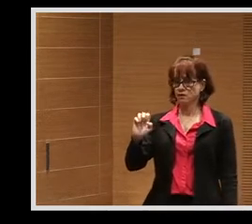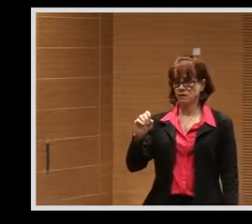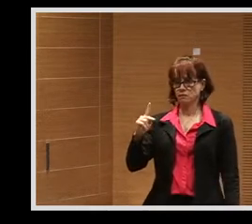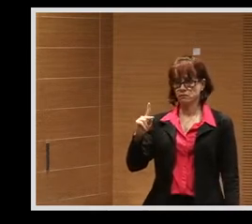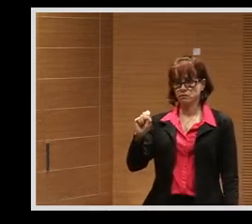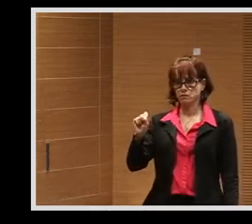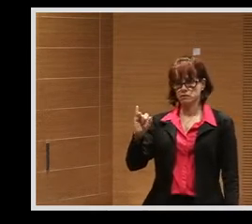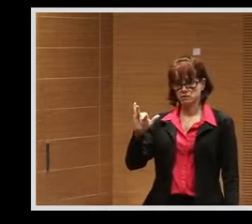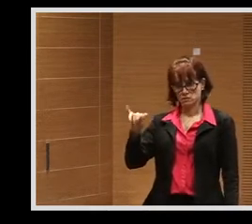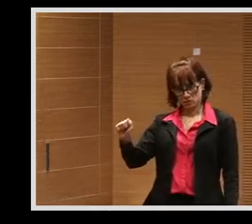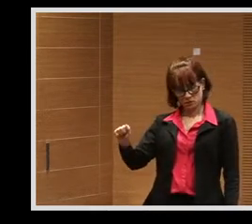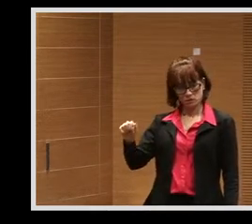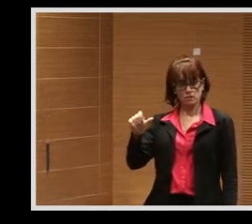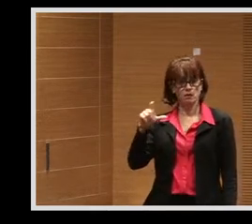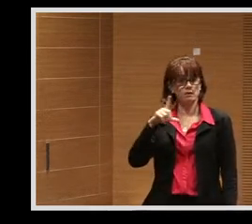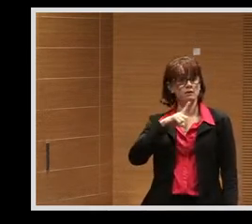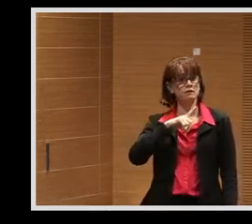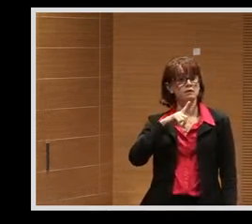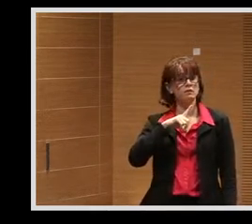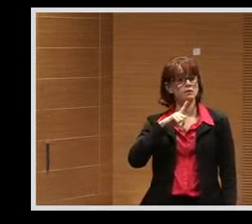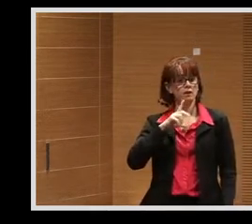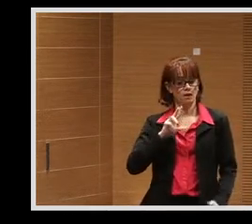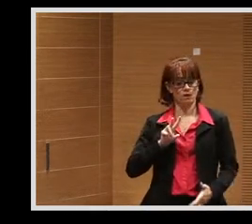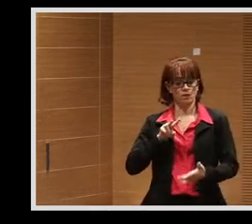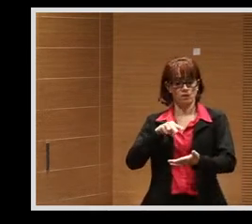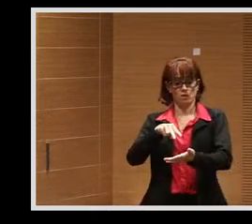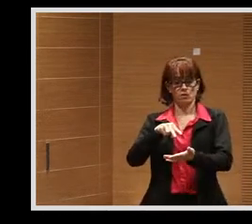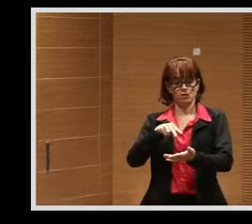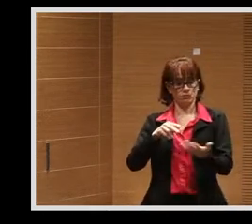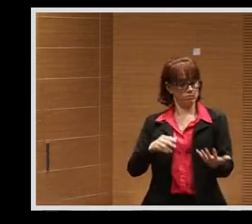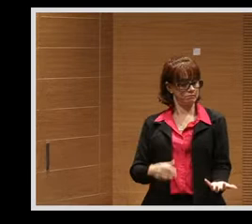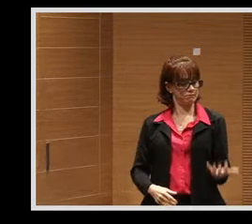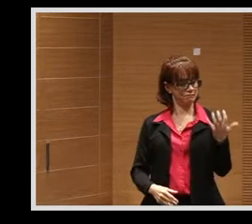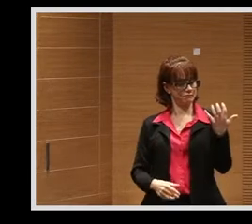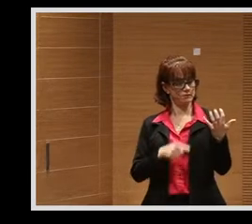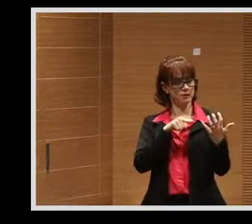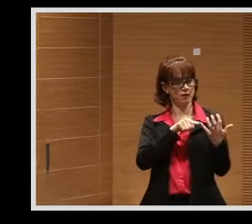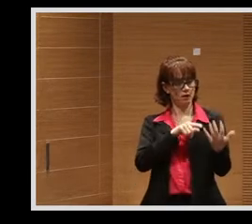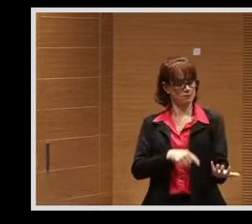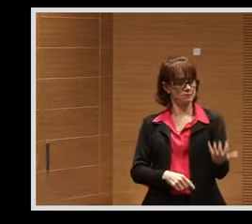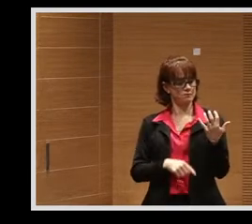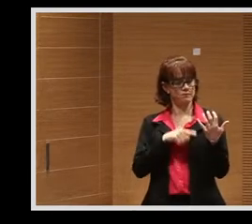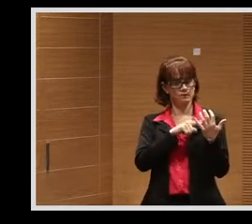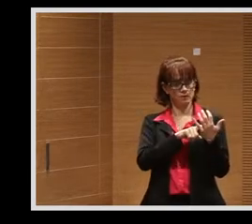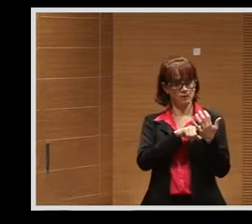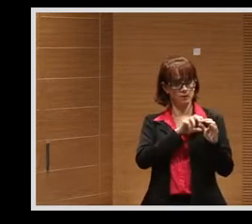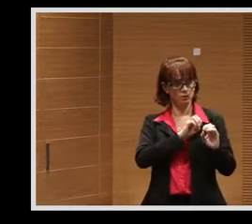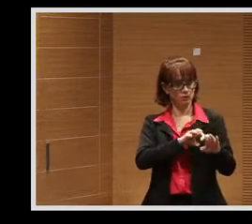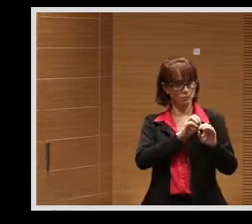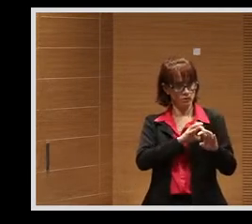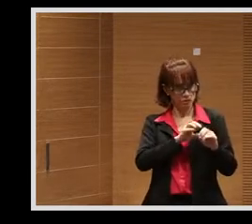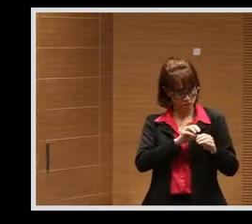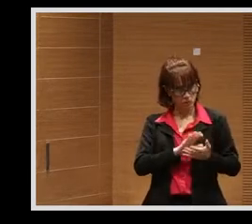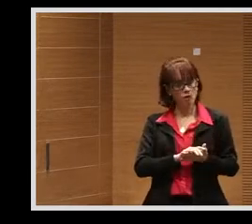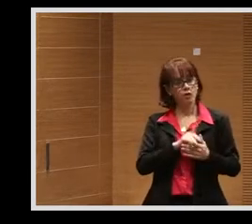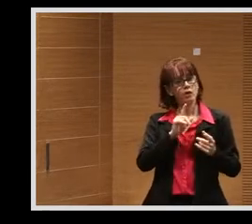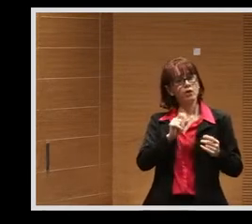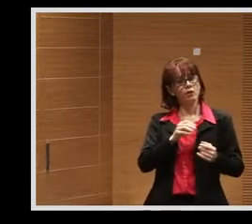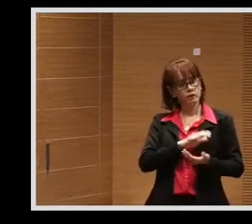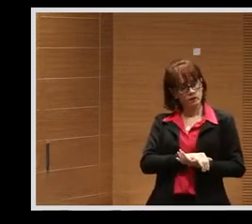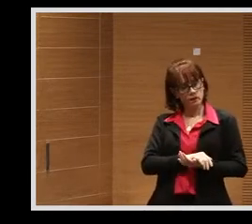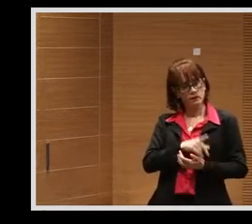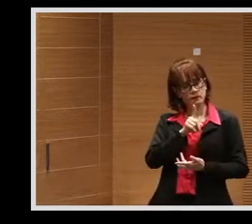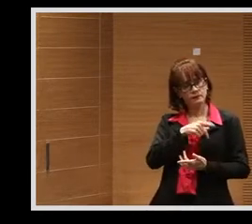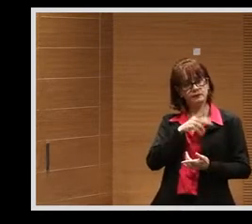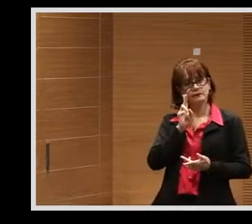um protagonismo da educação em produzir encaminhamentos para a neurologia que tem sido, em